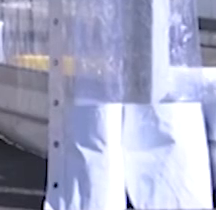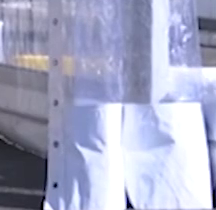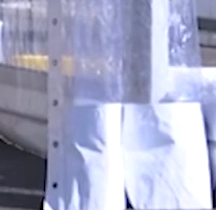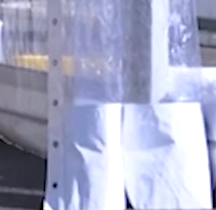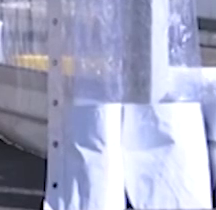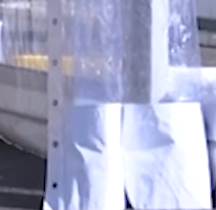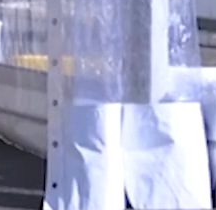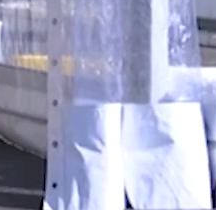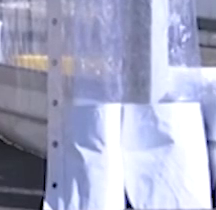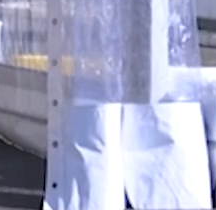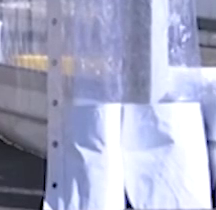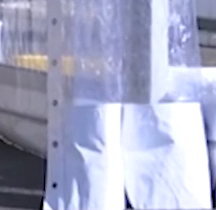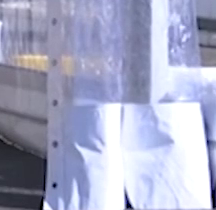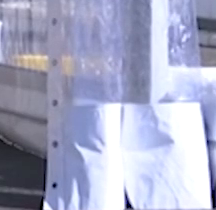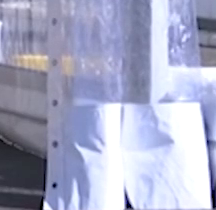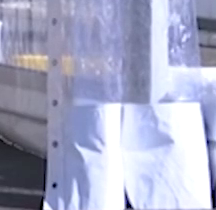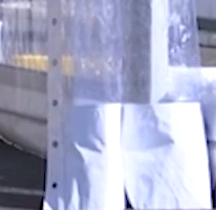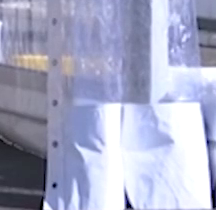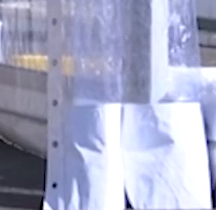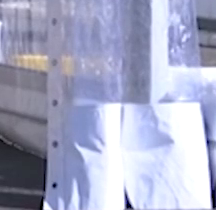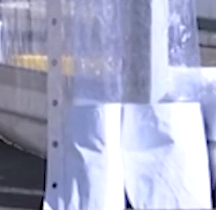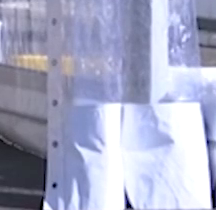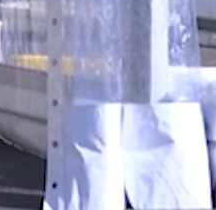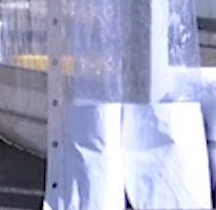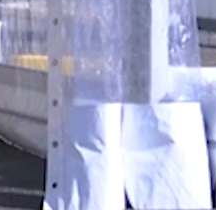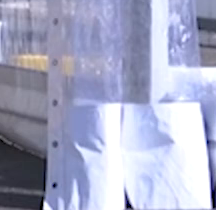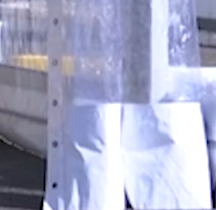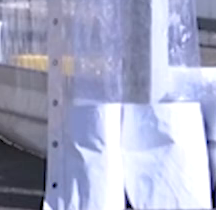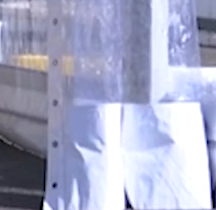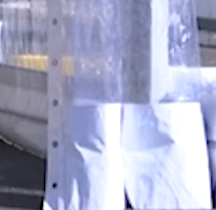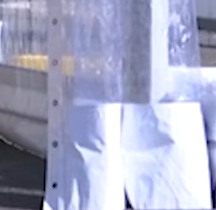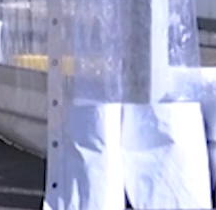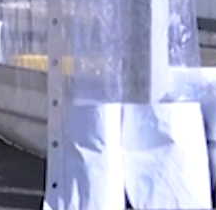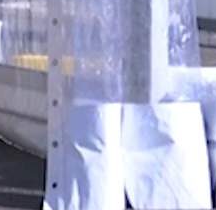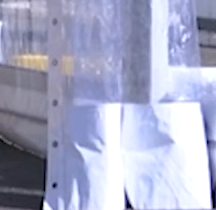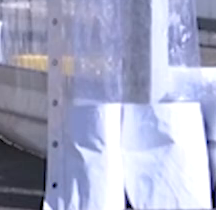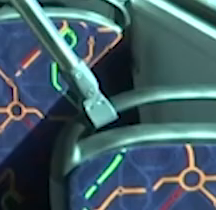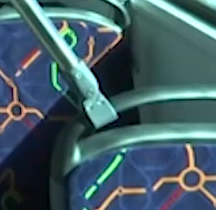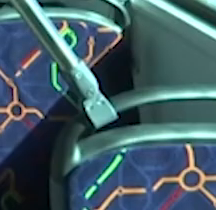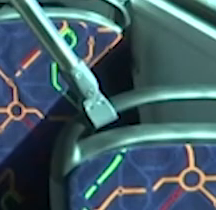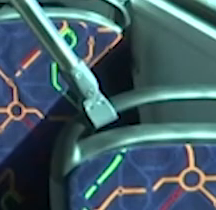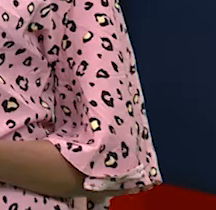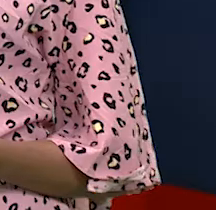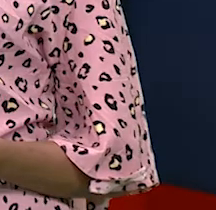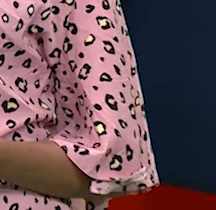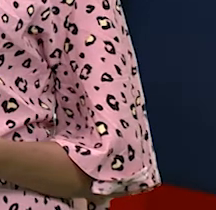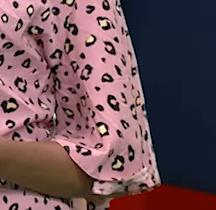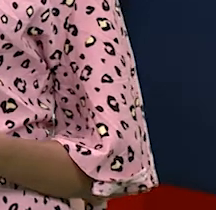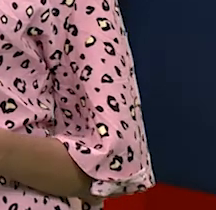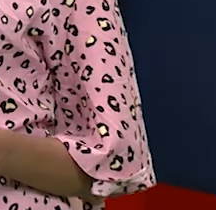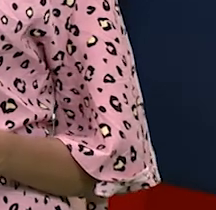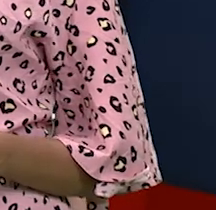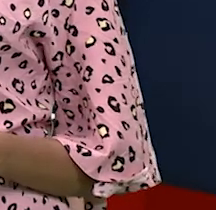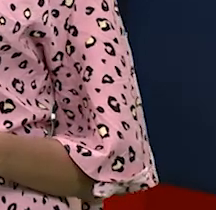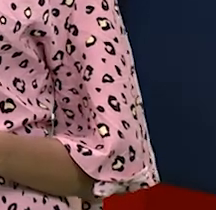O orçamento para 15 novos autocarros é de 7,5 milhões de euros. Foram as